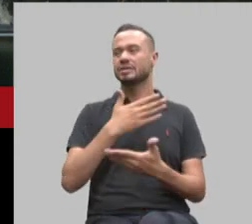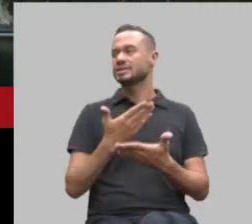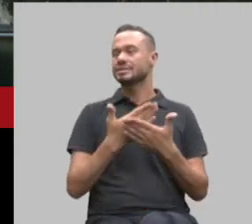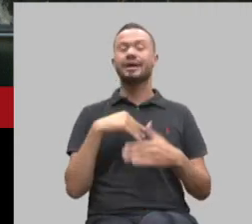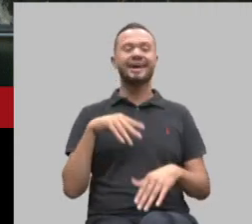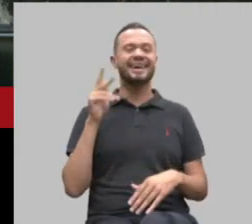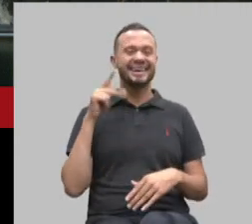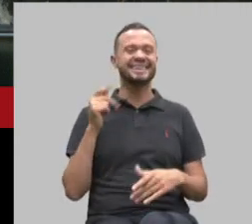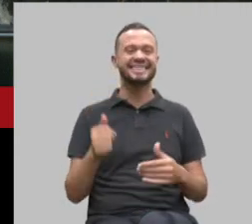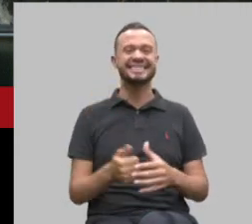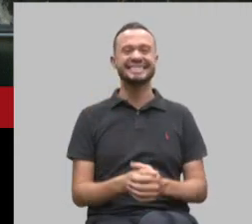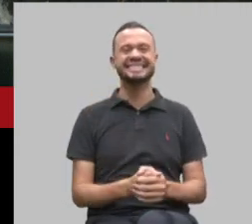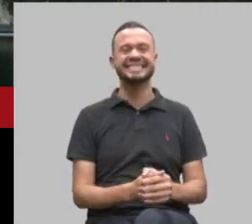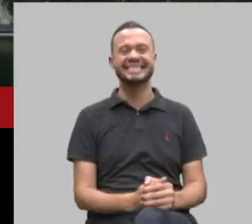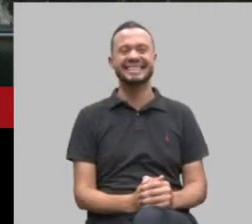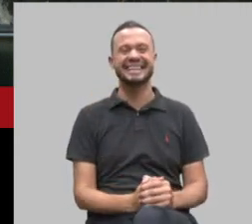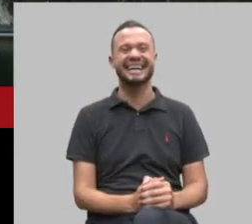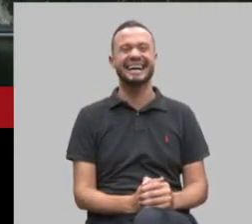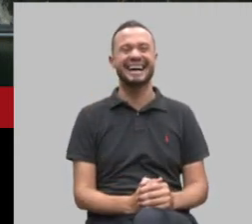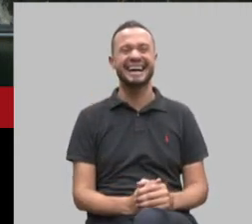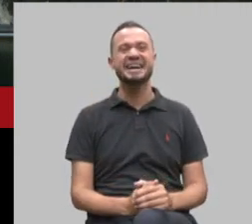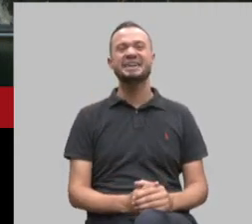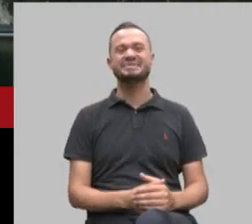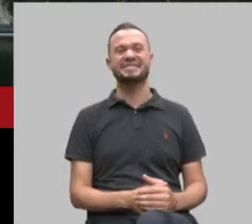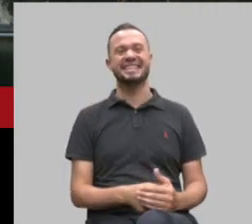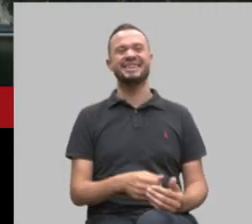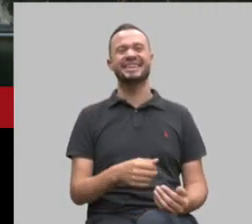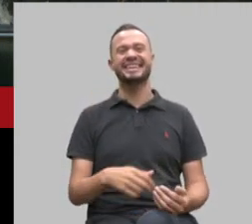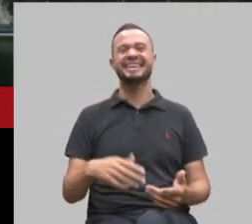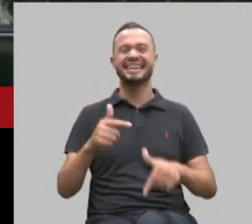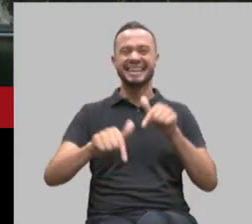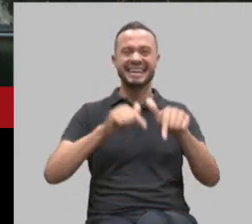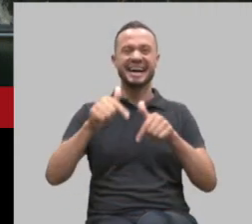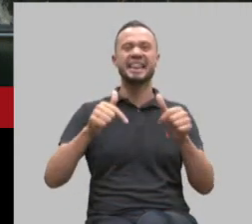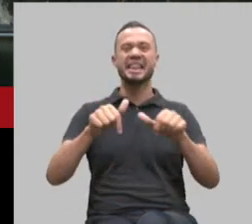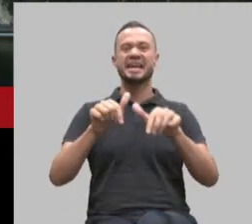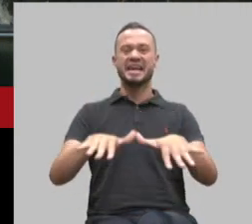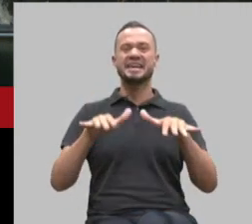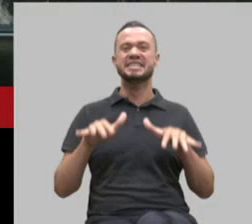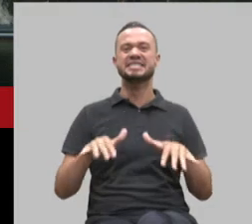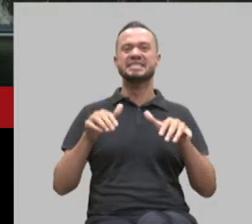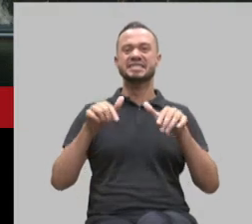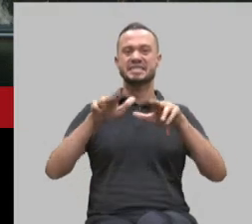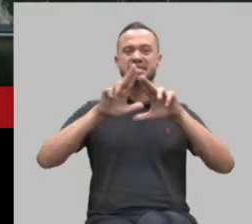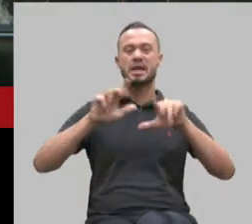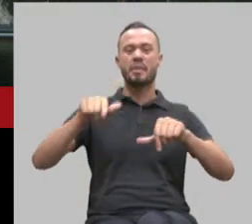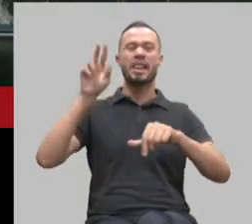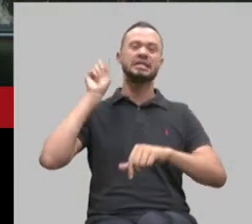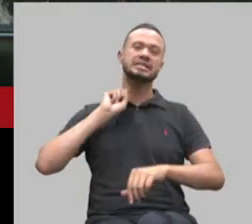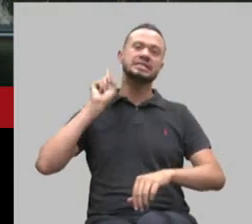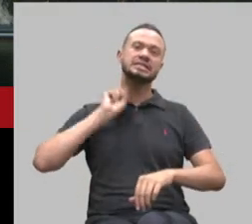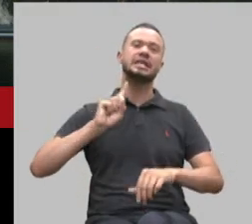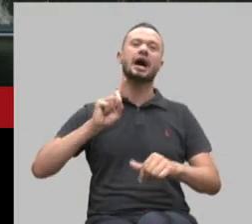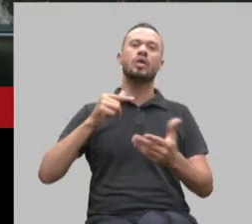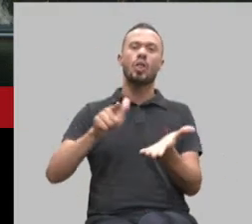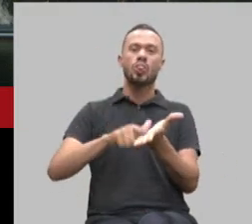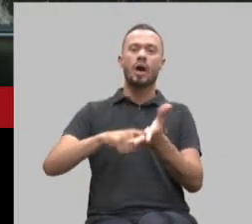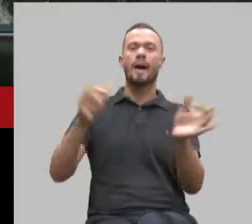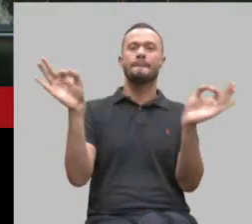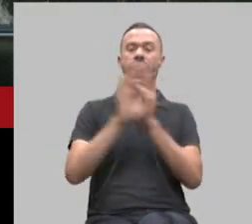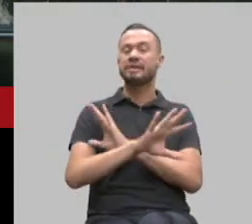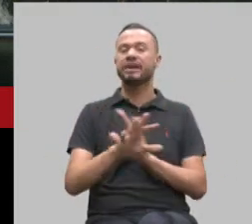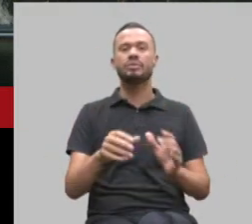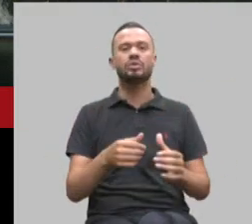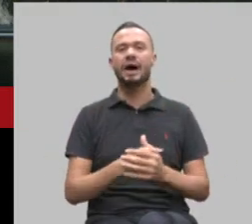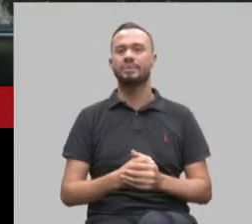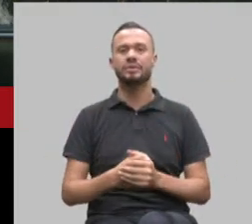de Minas Gerais para assumir a condução dos trabalhos e em nome da Assembleia Legislativa de do Estado de Minas Gerais receber o documento aprovado nessa plenária